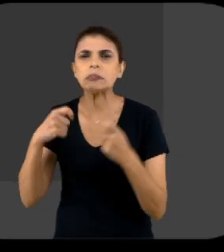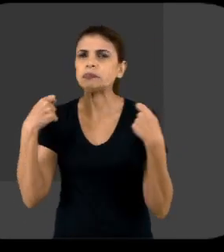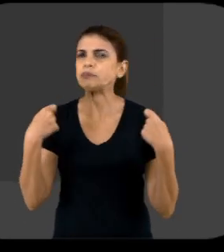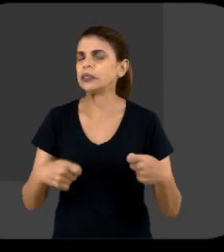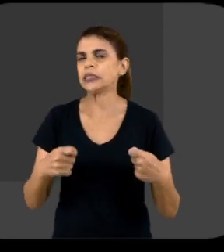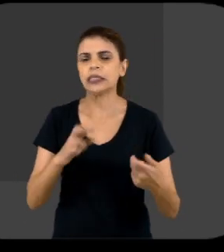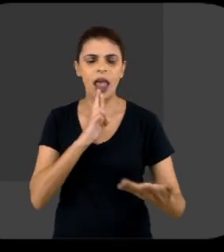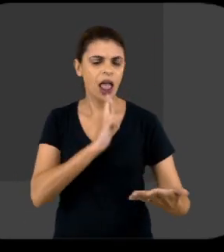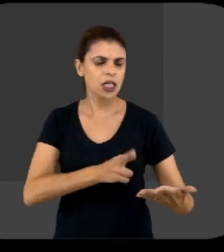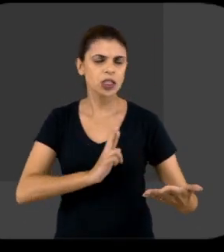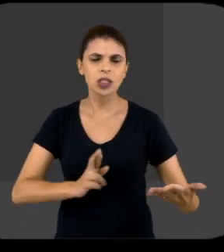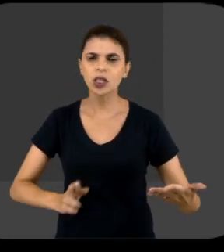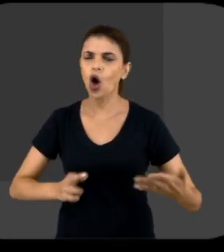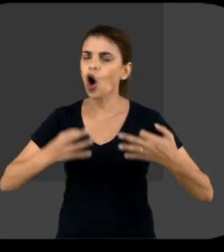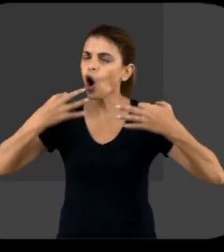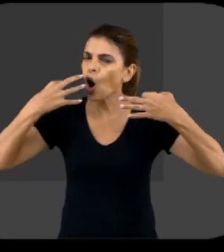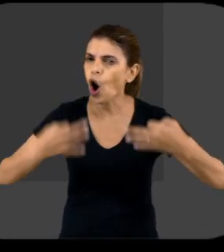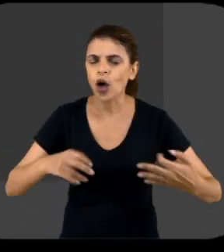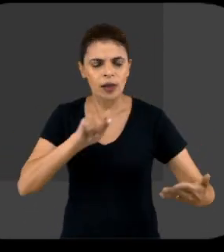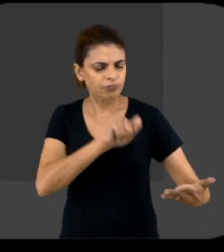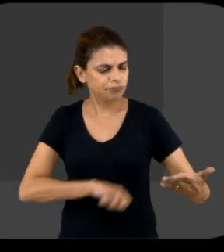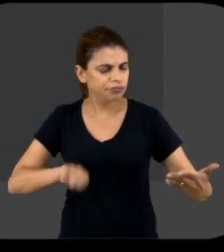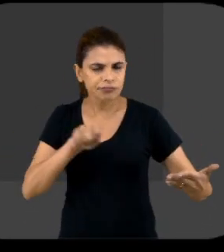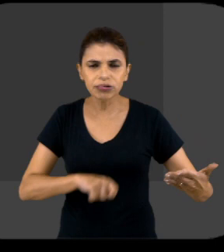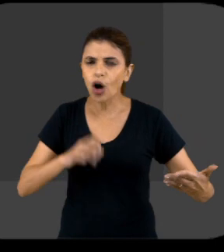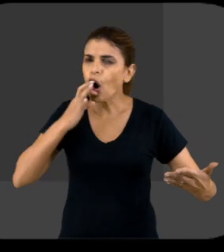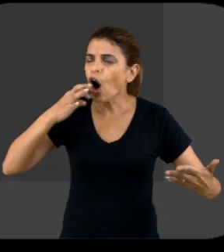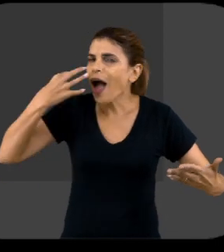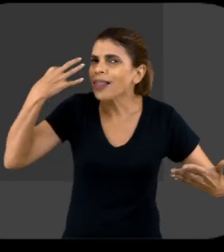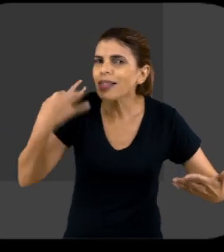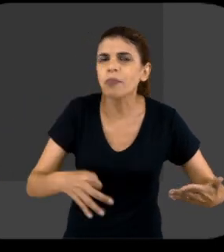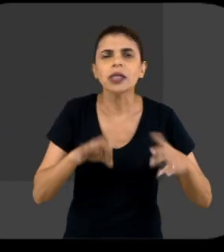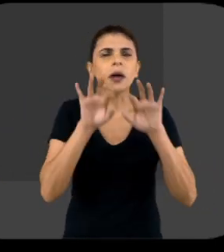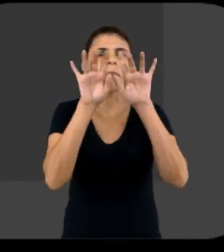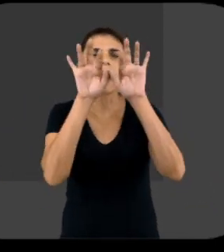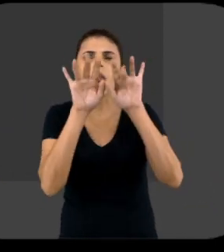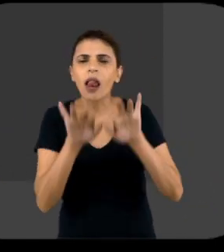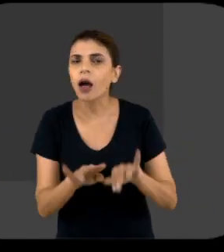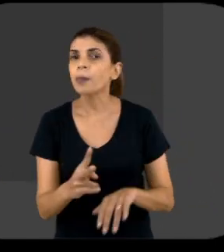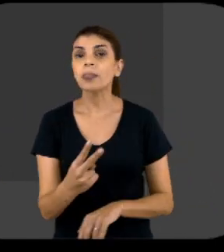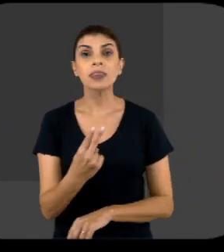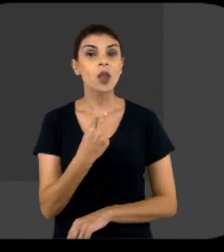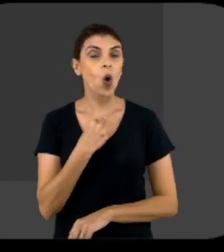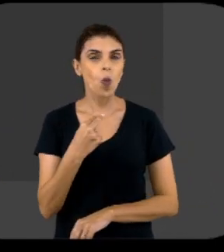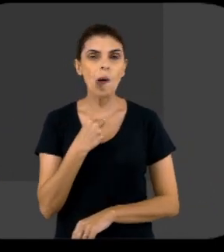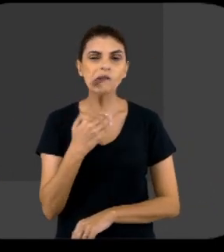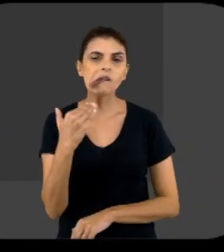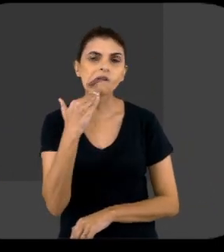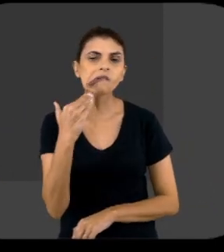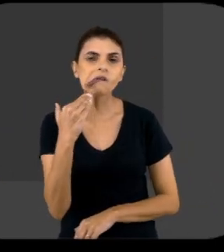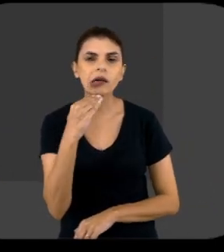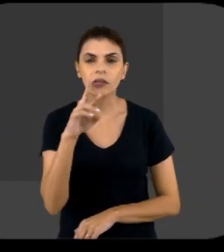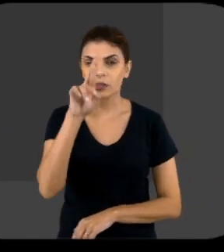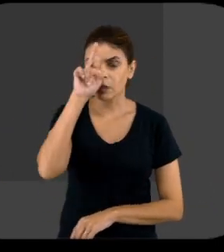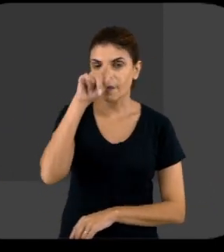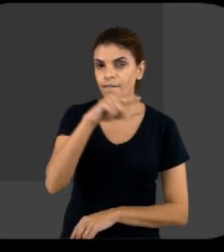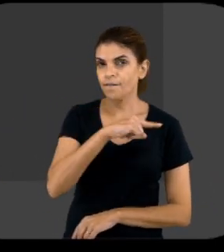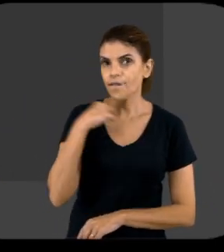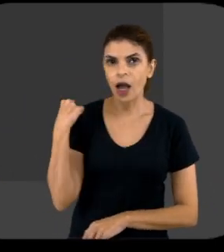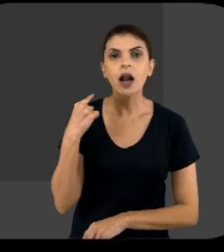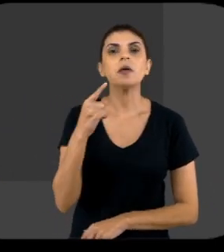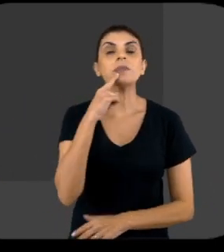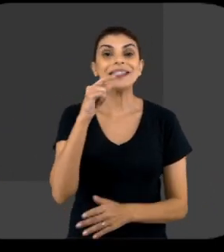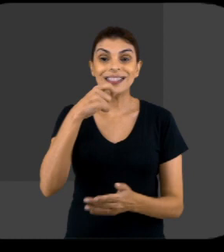eles devem ser preenchidos corretamente, não deve haver rasuras e ele precisa